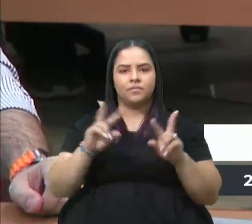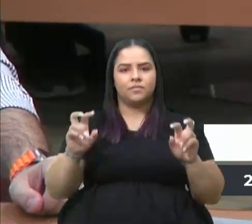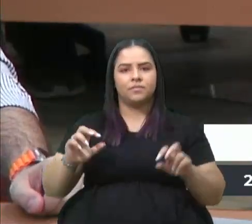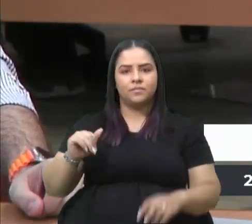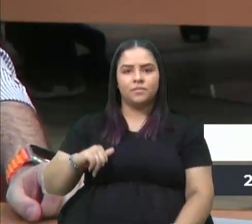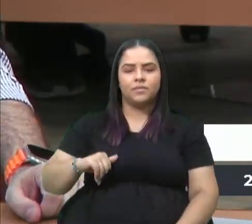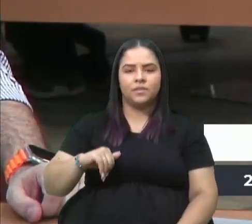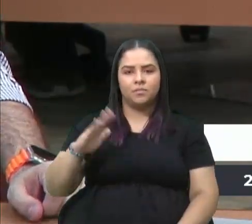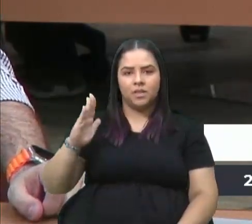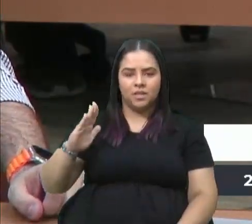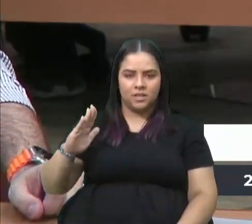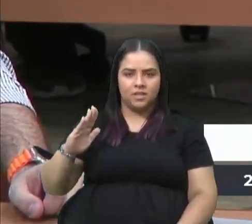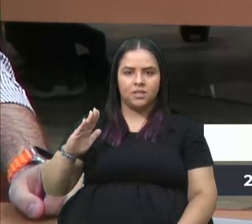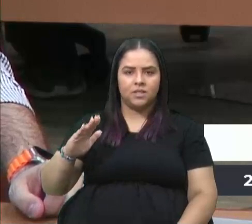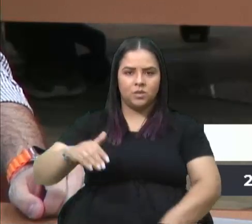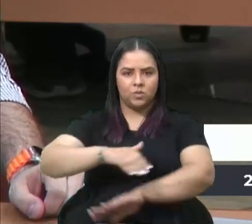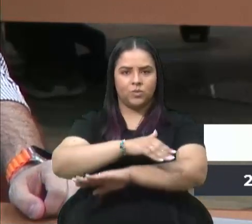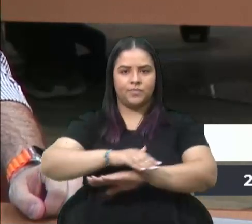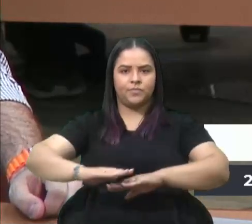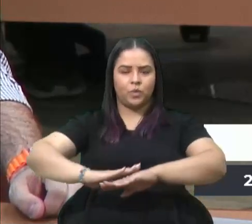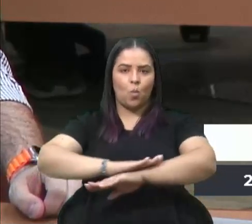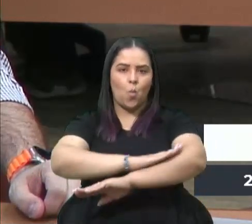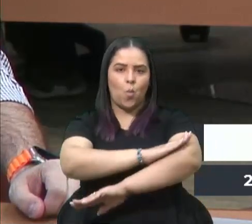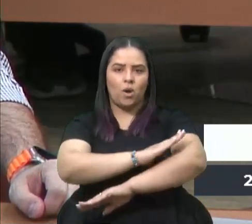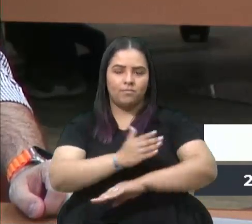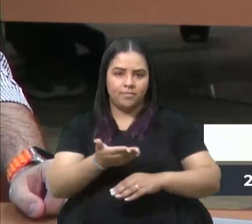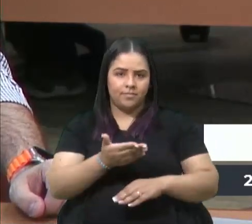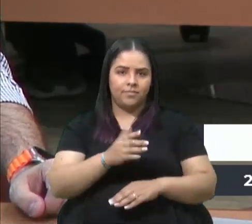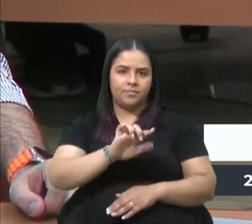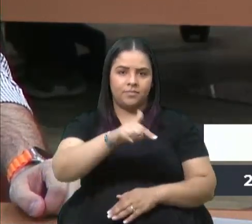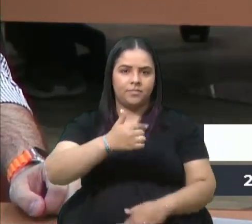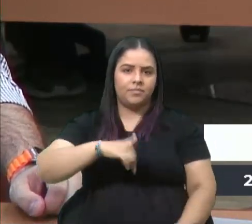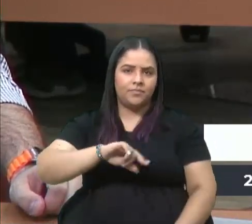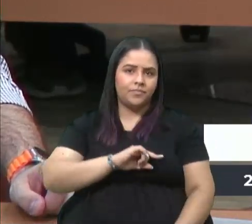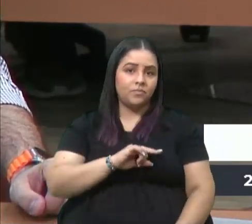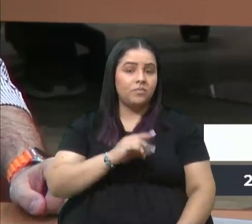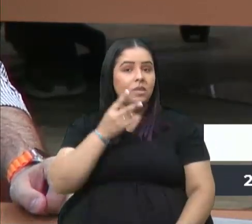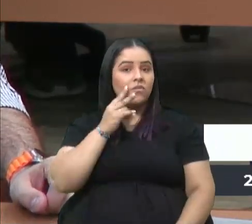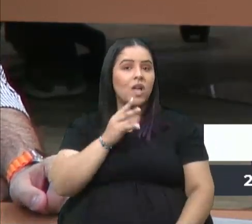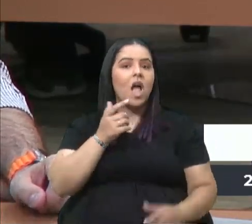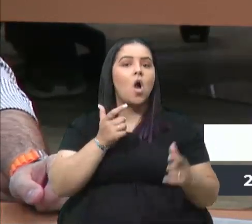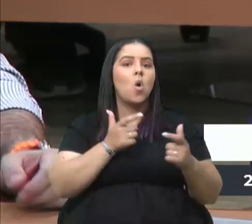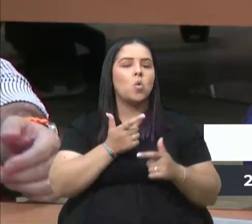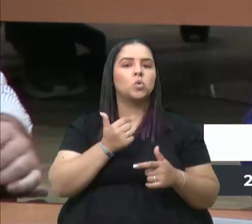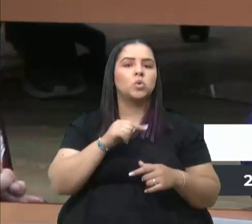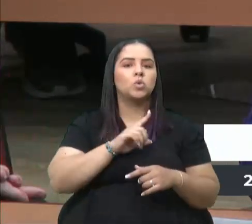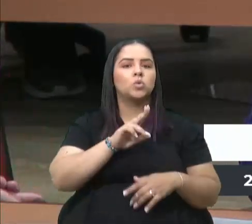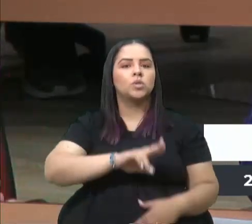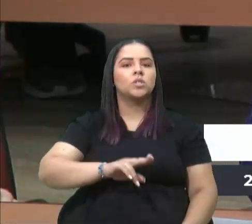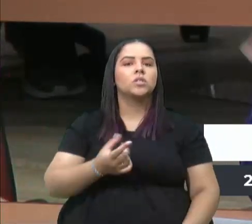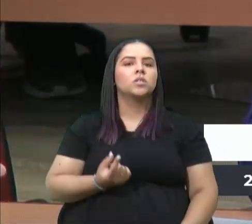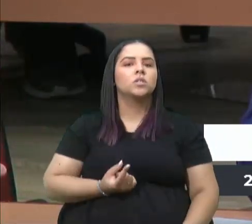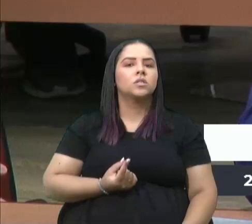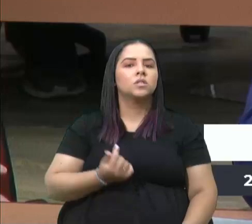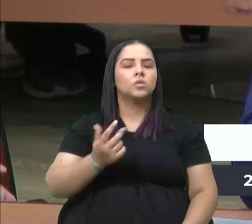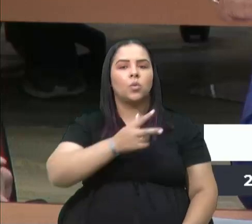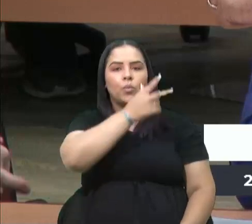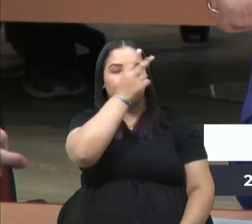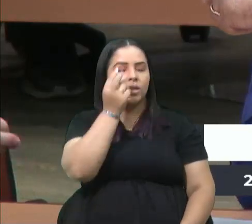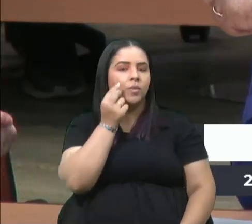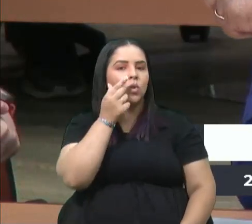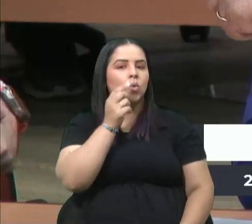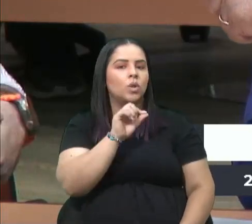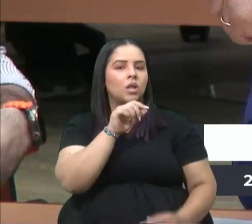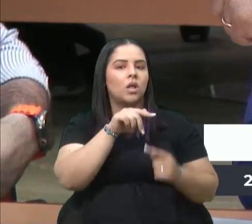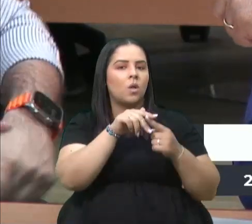mais asfalto, logo a gente vai ter, eu quero ver de onde virá o recurso aqui do município para